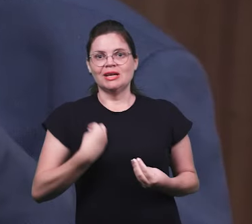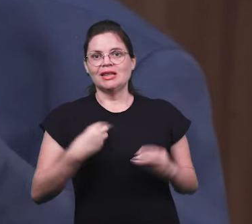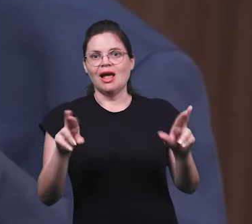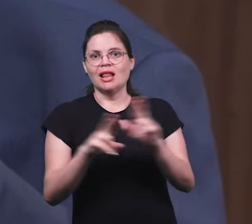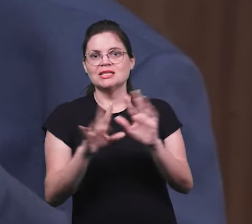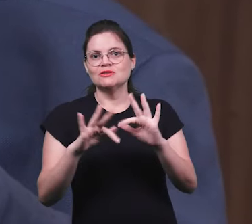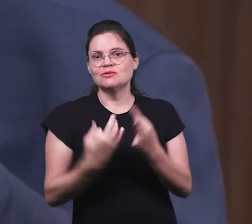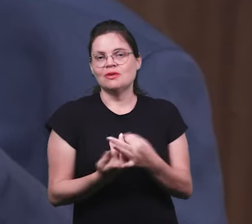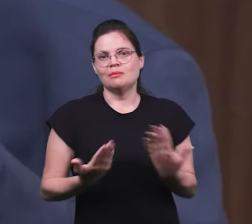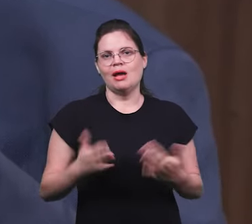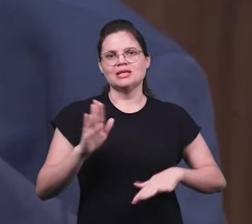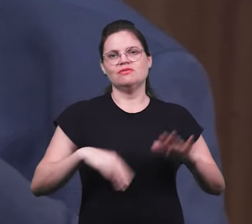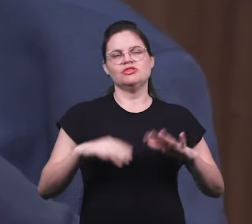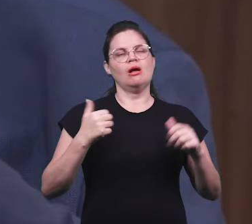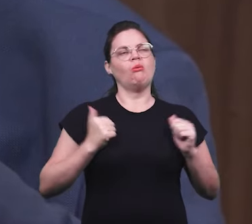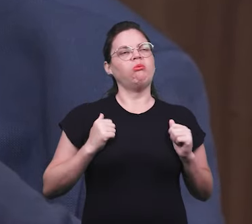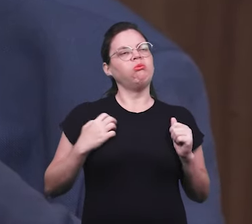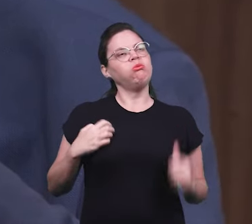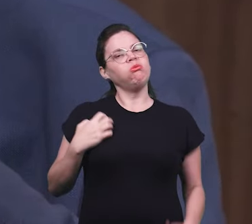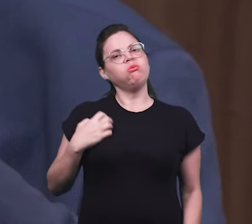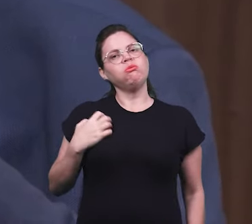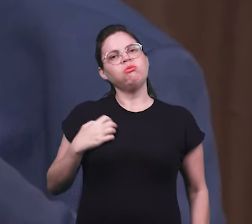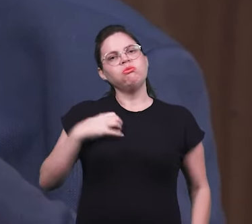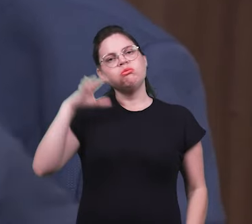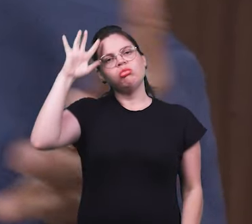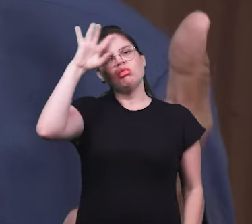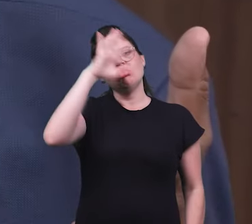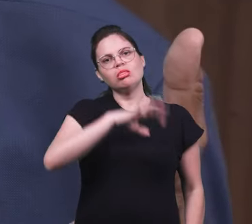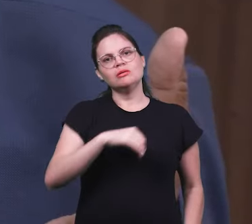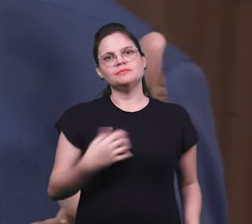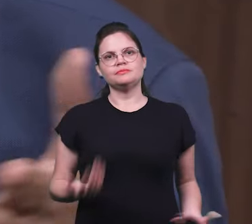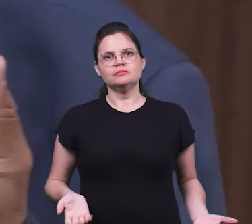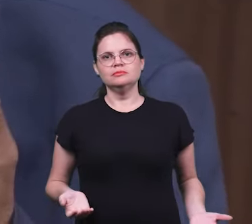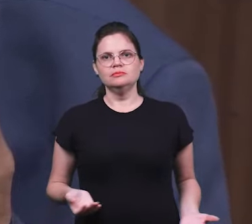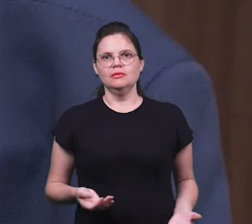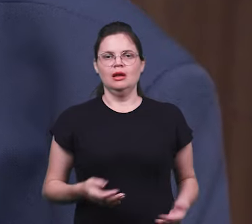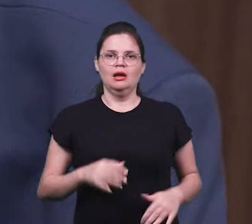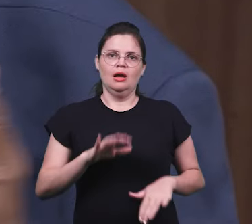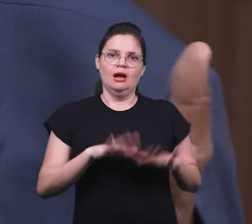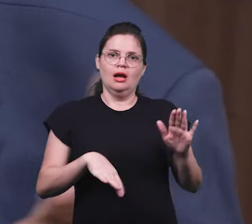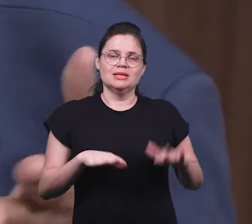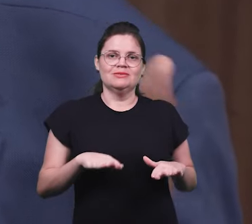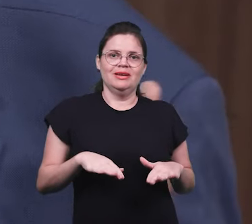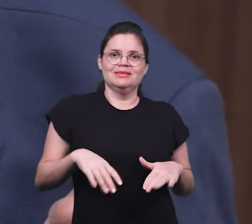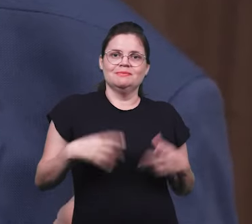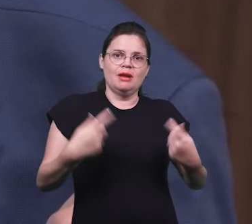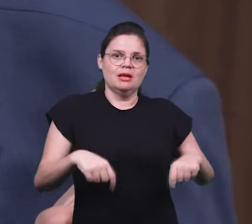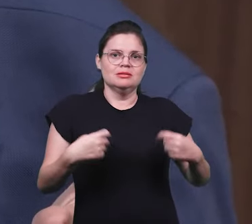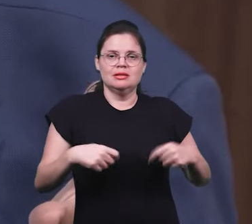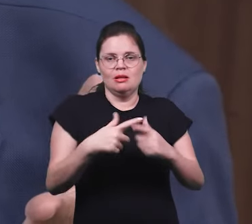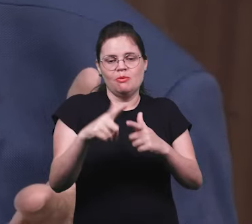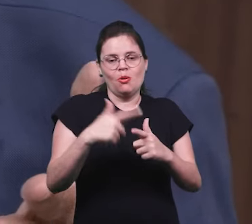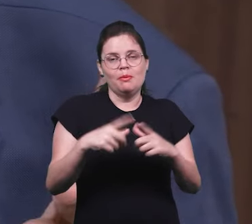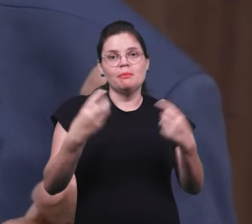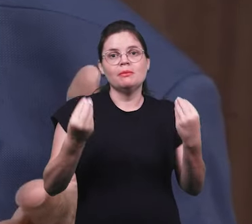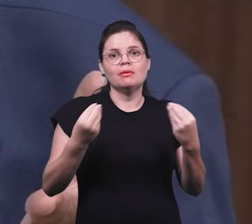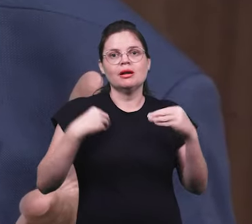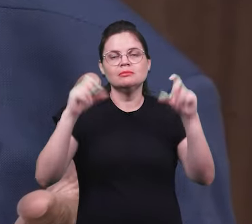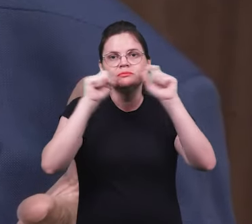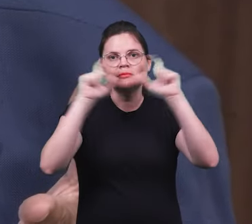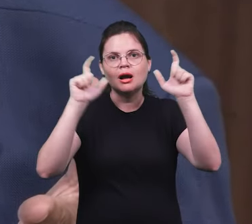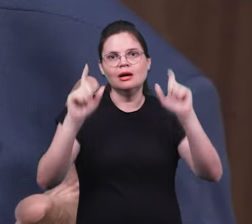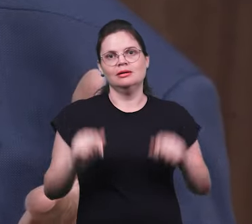aquela vida acomodada, dormindo. Infelizmente, o senhor não quer acordar ninguém com terremoto, mas isso aqui não foi um terremoto para acordar. Mas tem gente que o sono